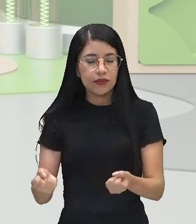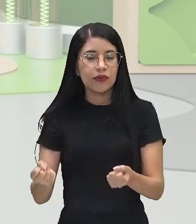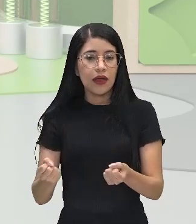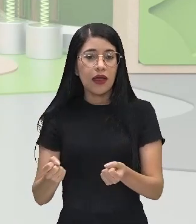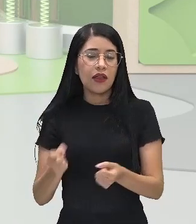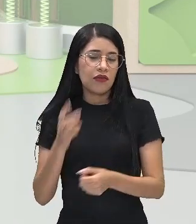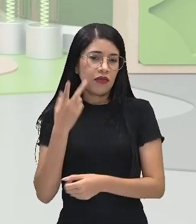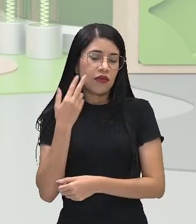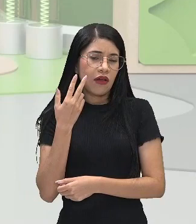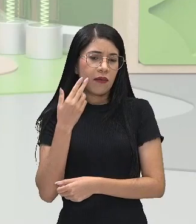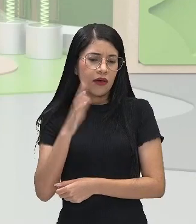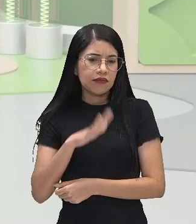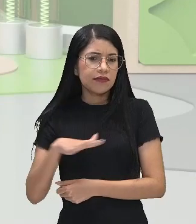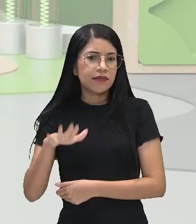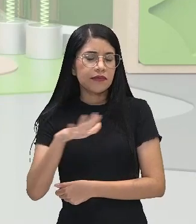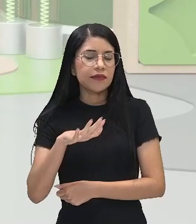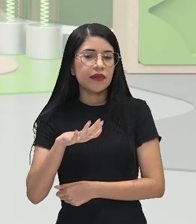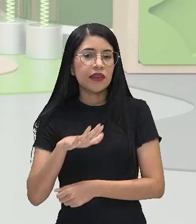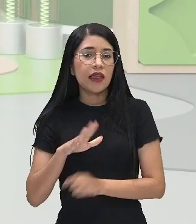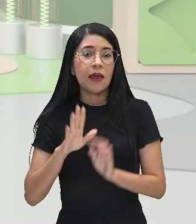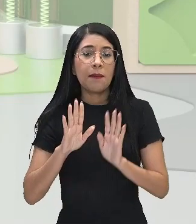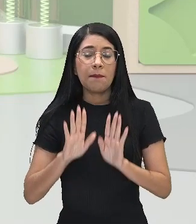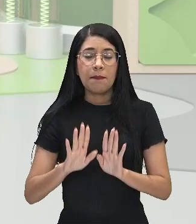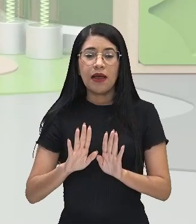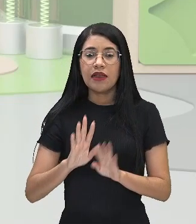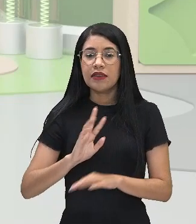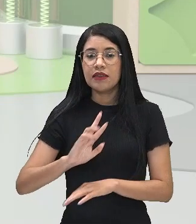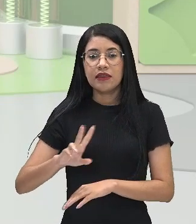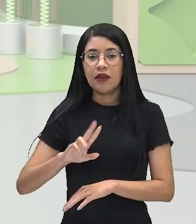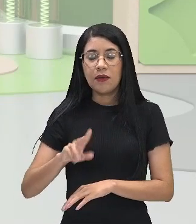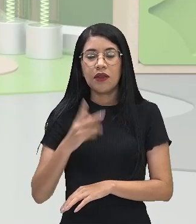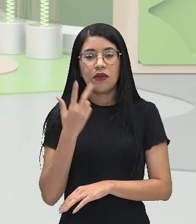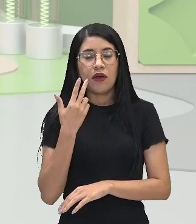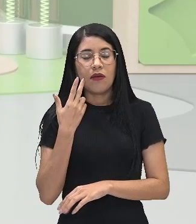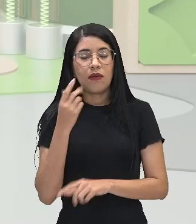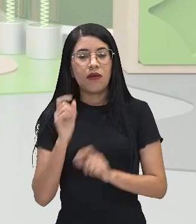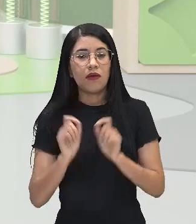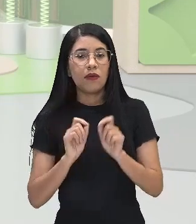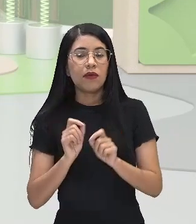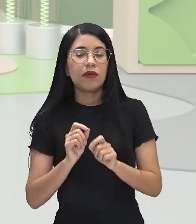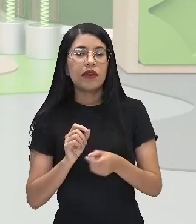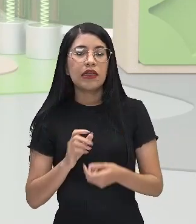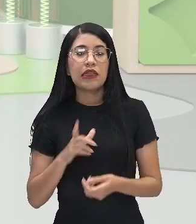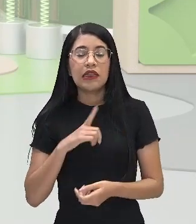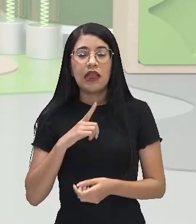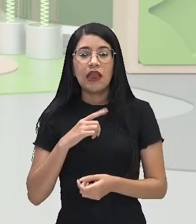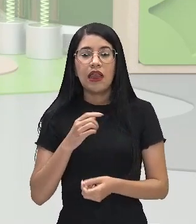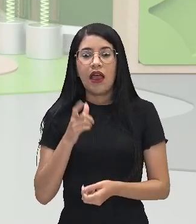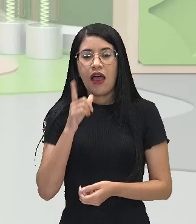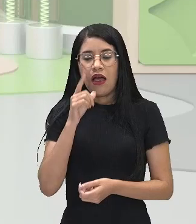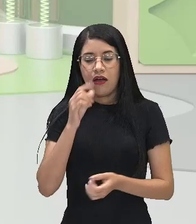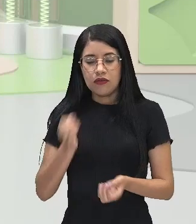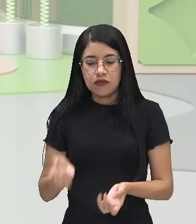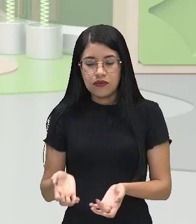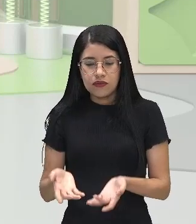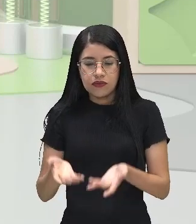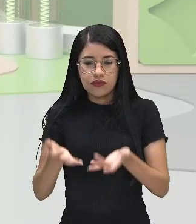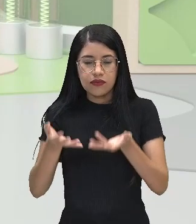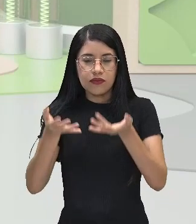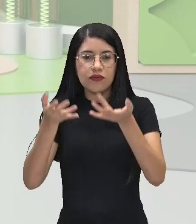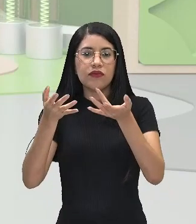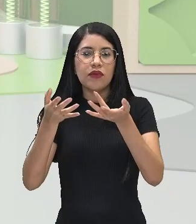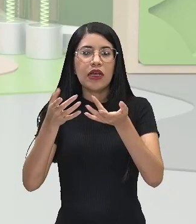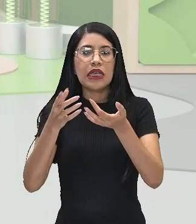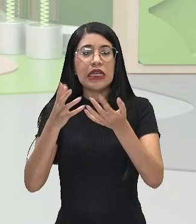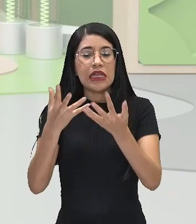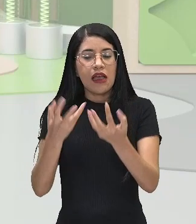é da nossa região. O que não é normal é que nós tenhamos cheias muito intensas